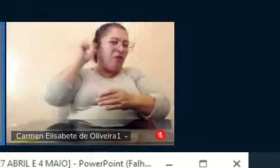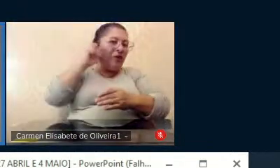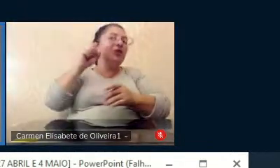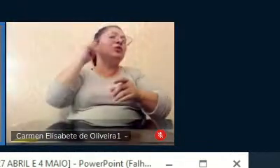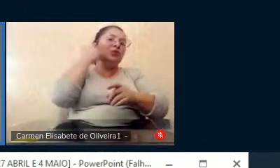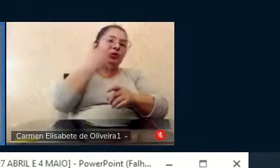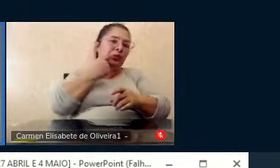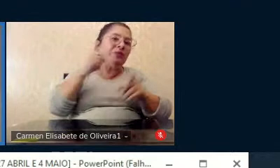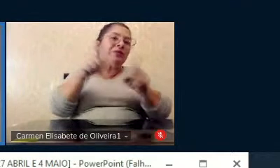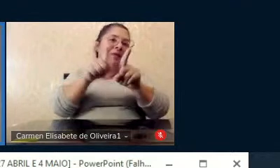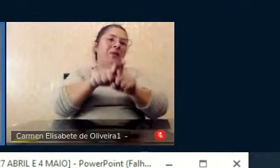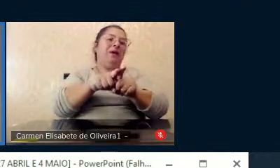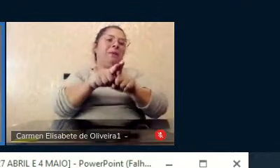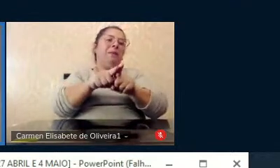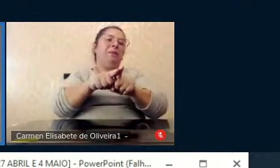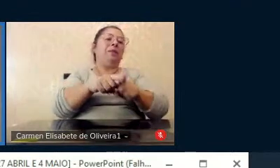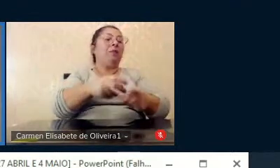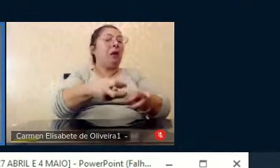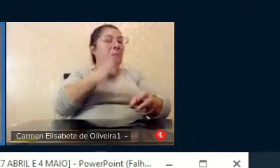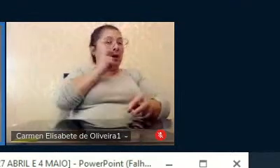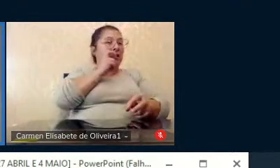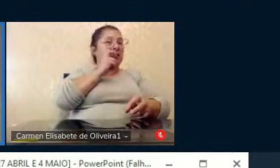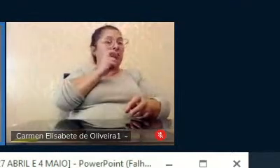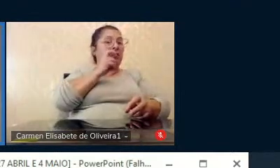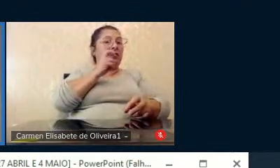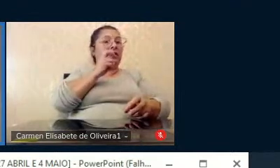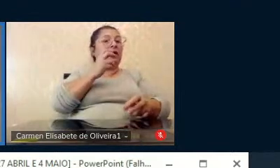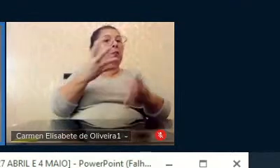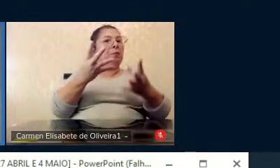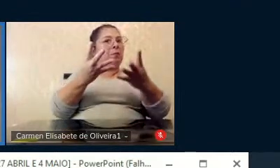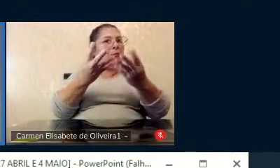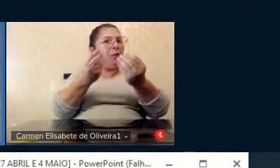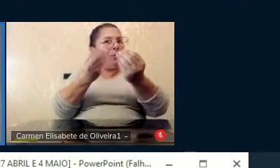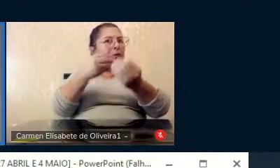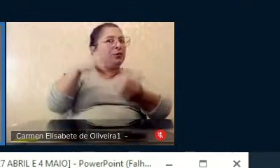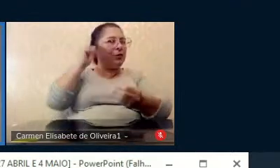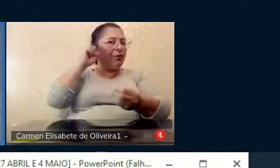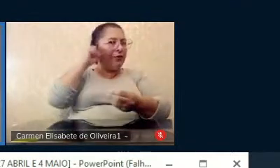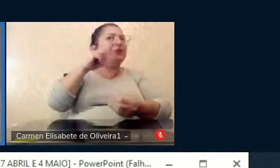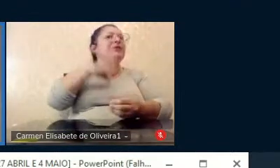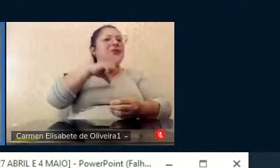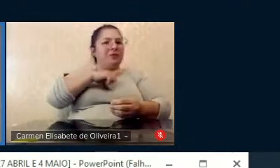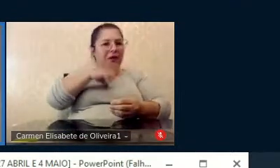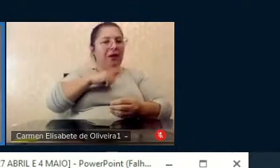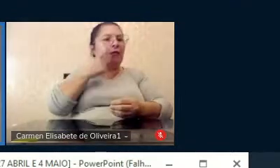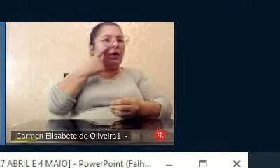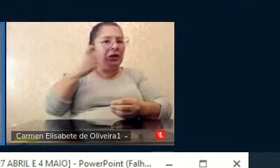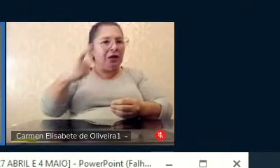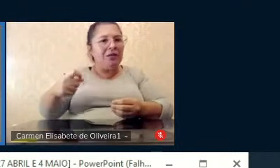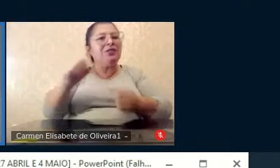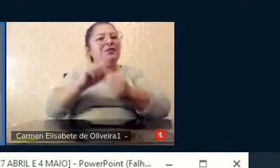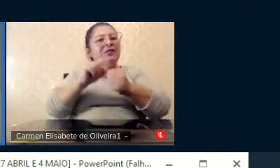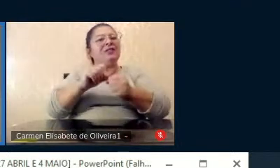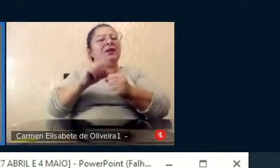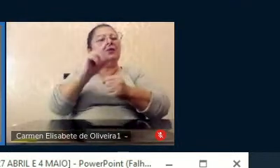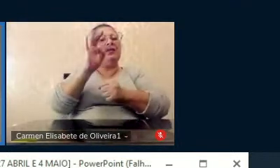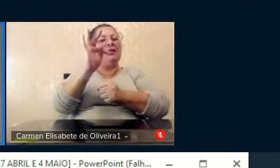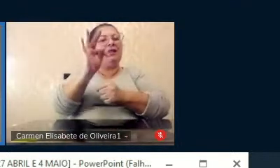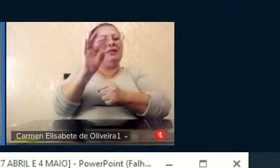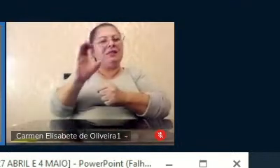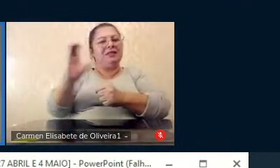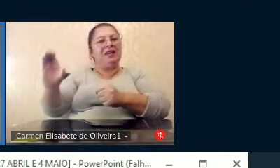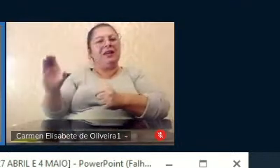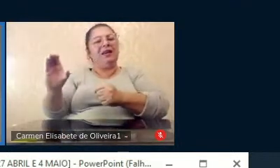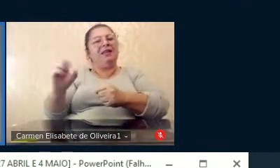surdos. Porque eu percebo, assim, que muitos ouvintes, eles têm interesse em fazer o seu TCC na área de